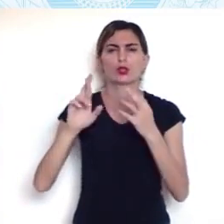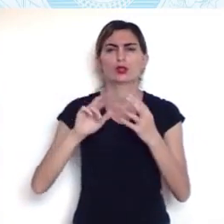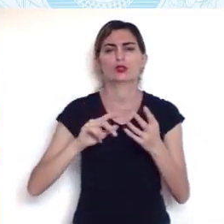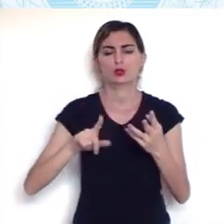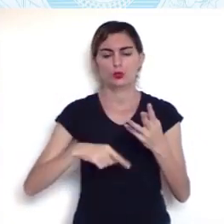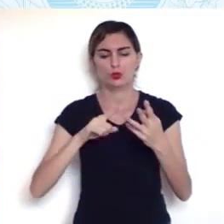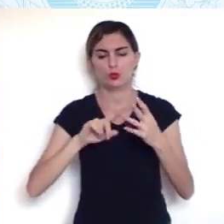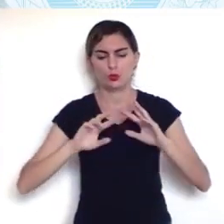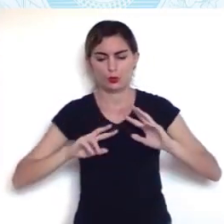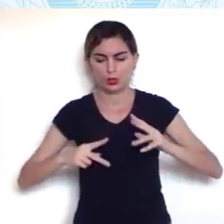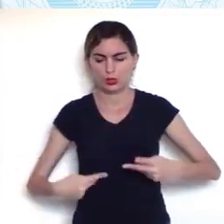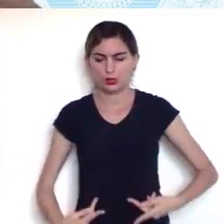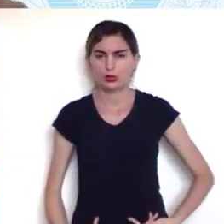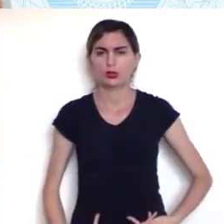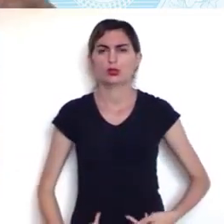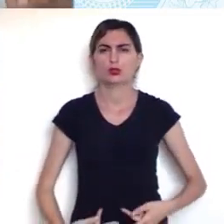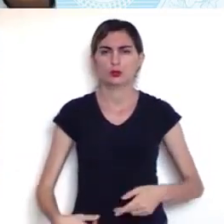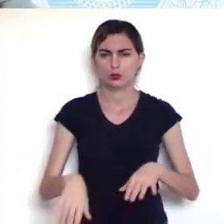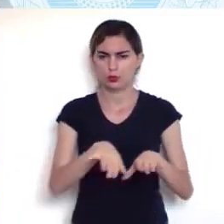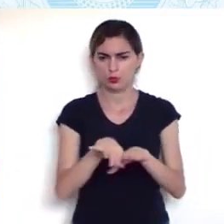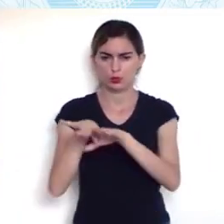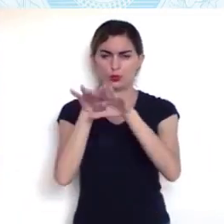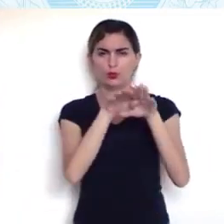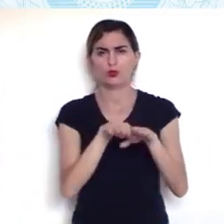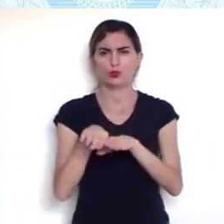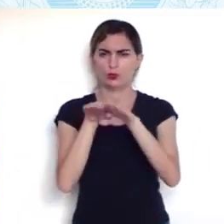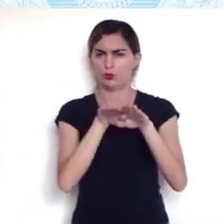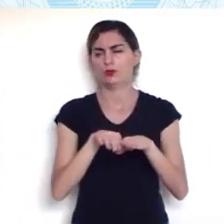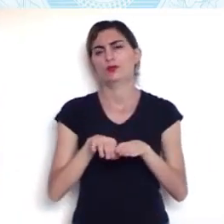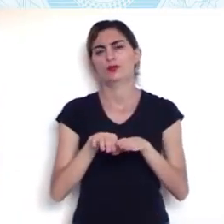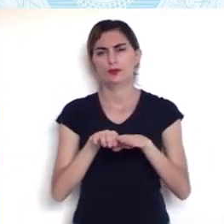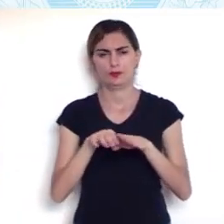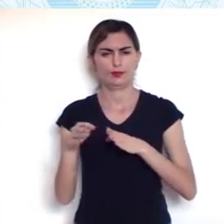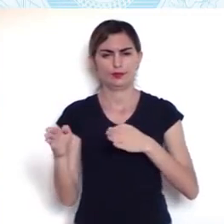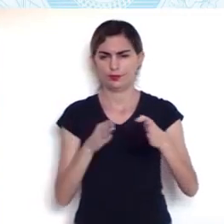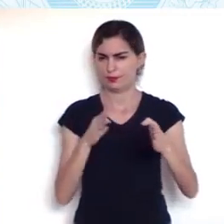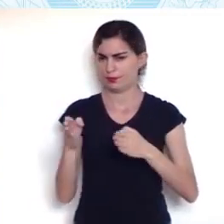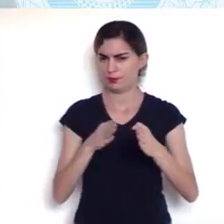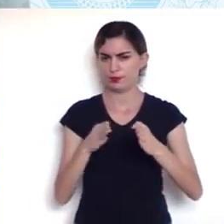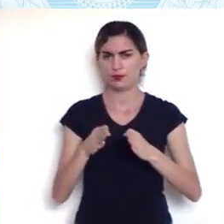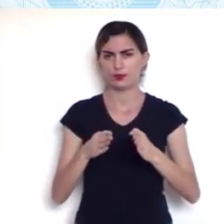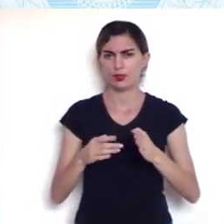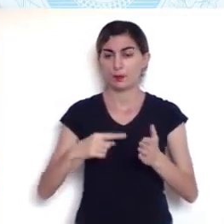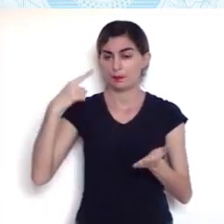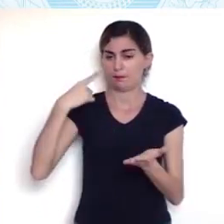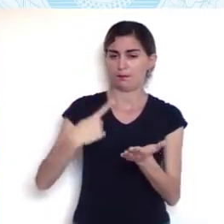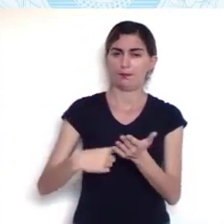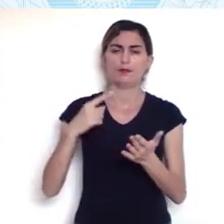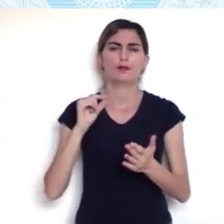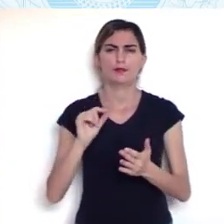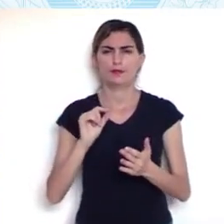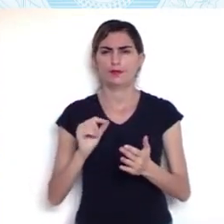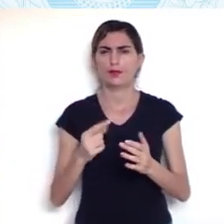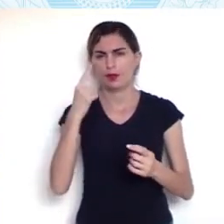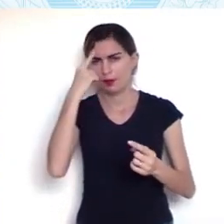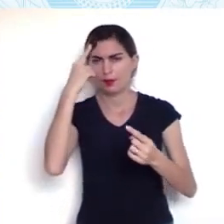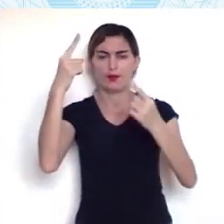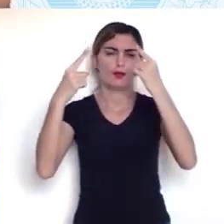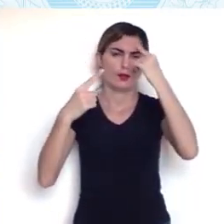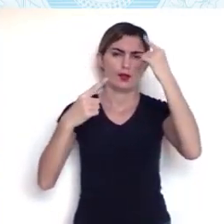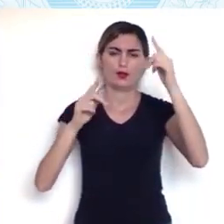racionalismo e o humanismo e o individualismo. Porque a fase do 300 é a fase que vai marcar